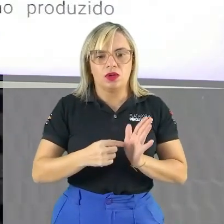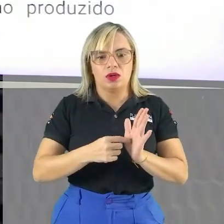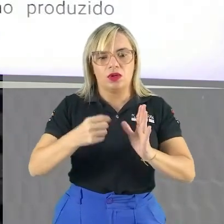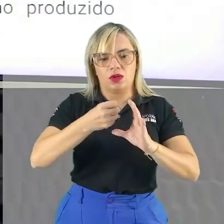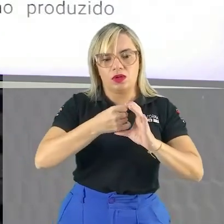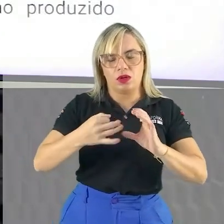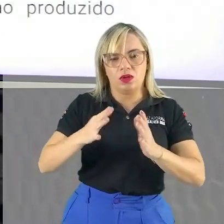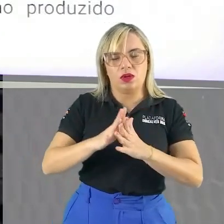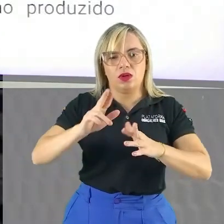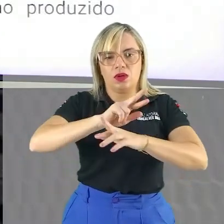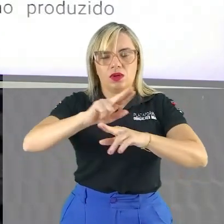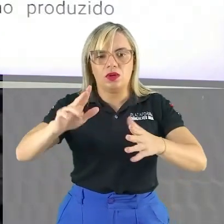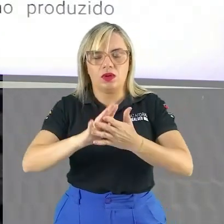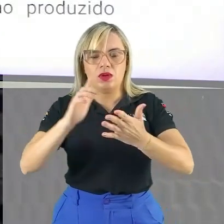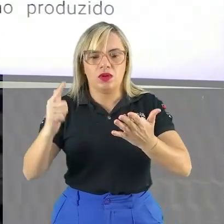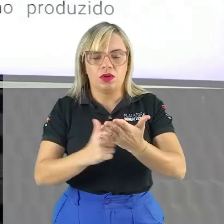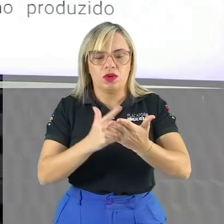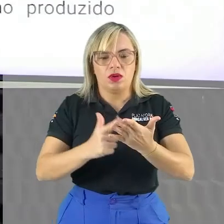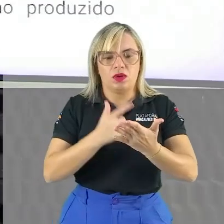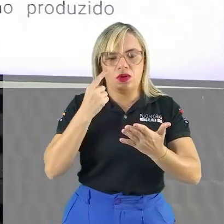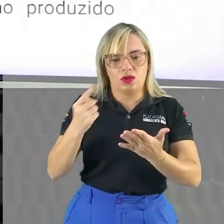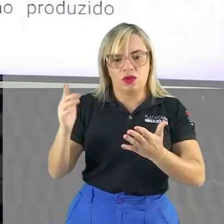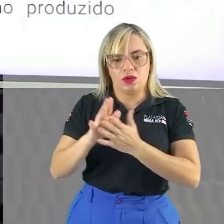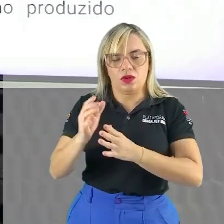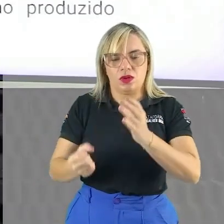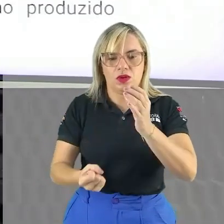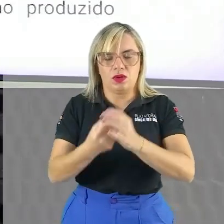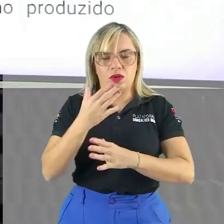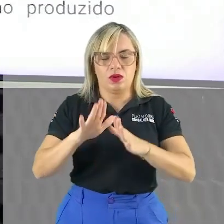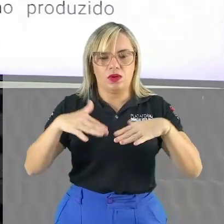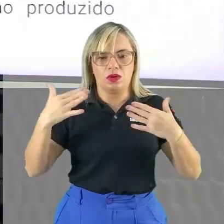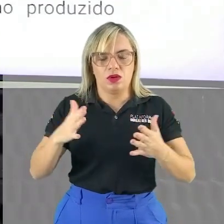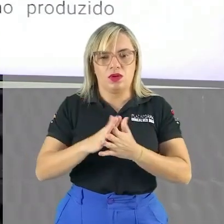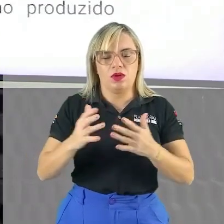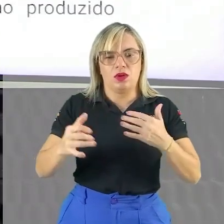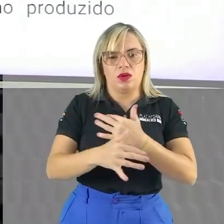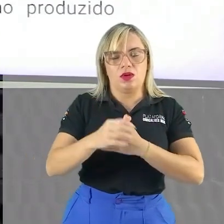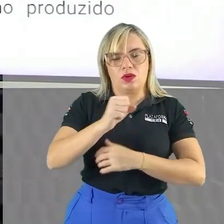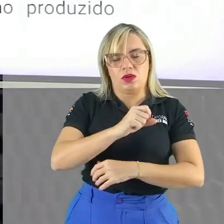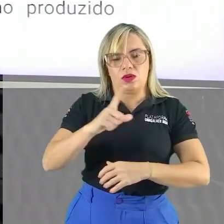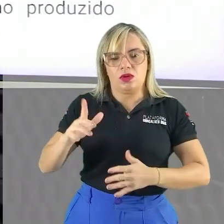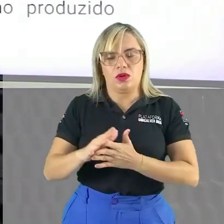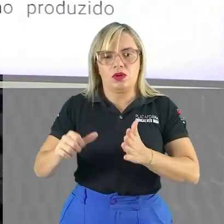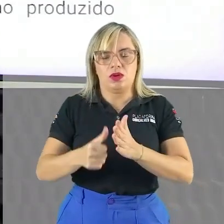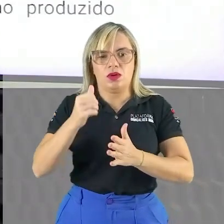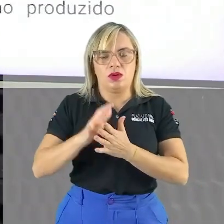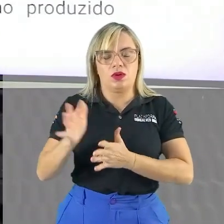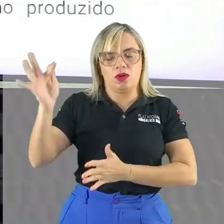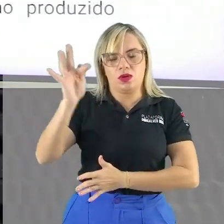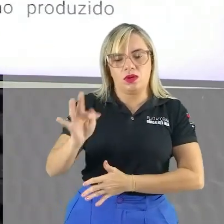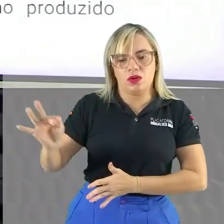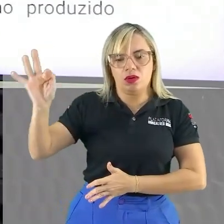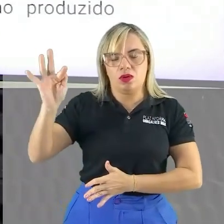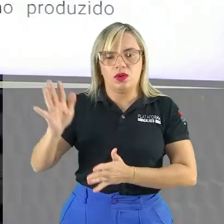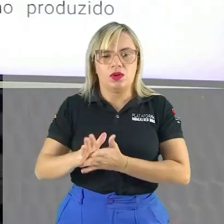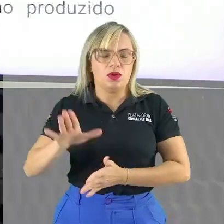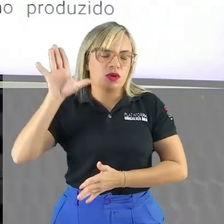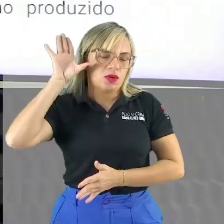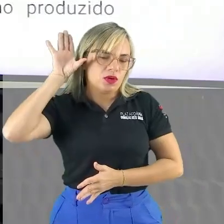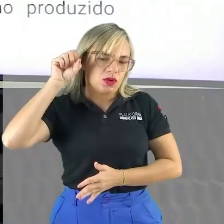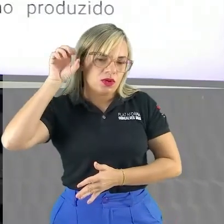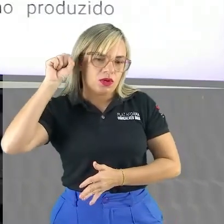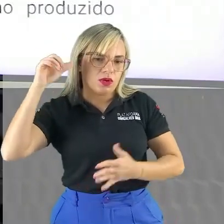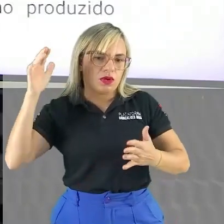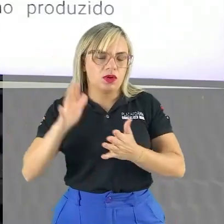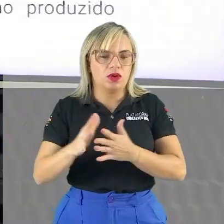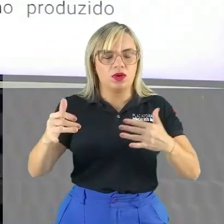vários livros que vão contestar essa fundação, primeiramente pelos franceses, né? Às vezes você já escutou